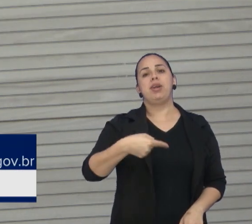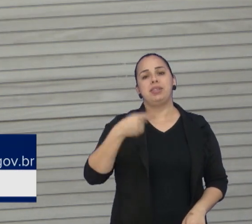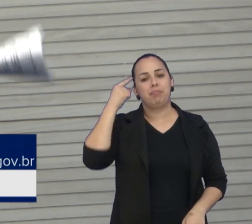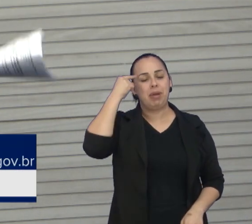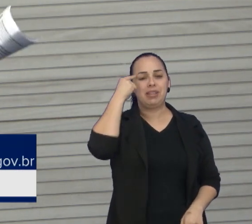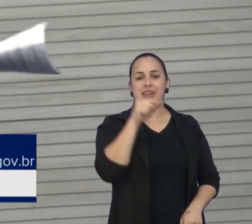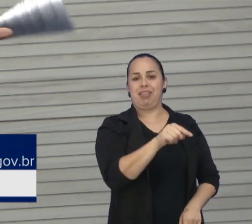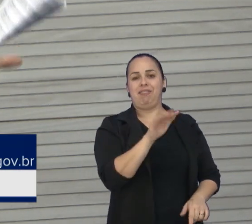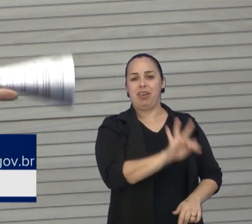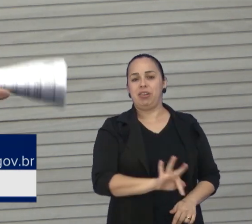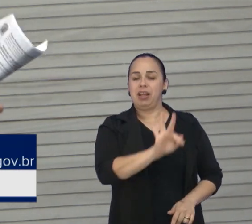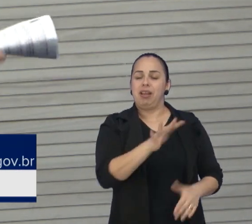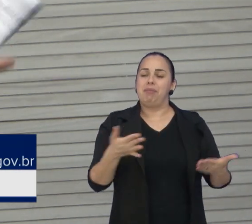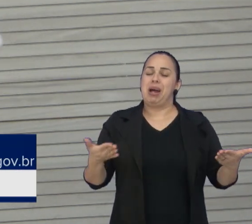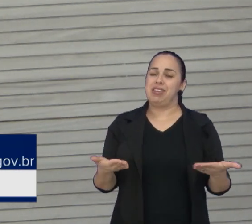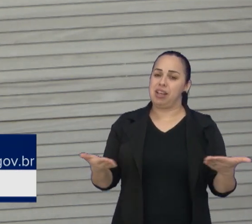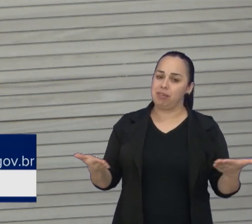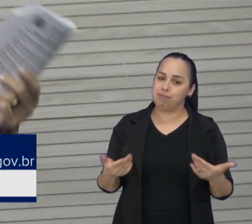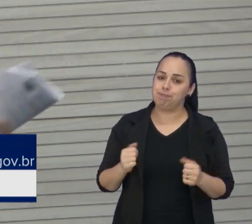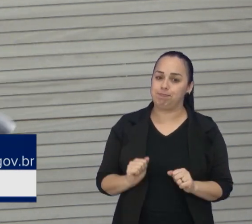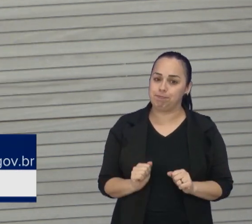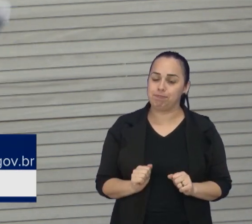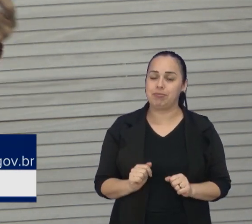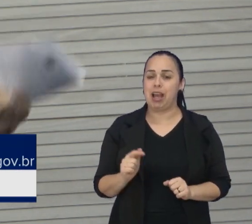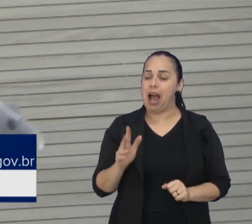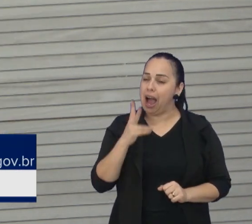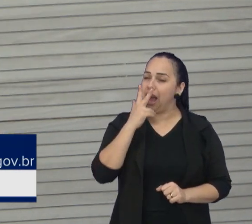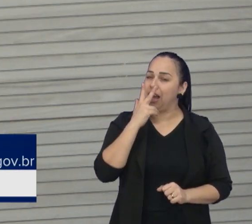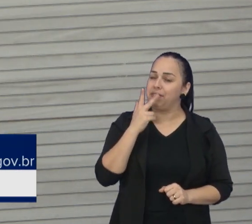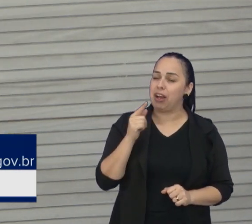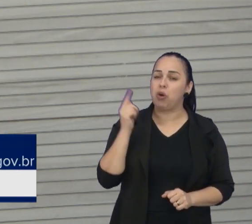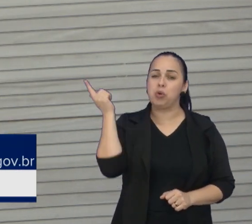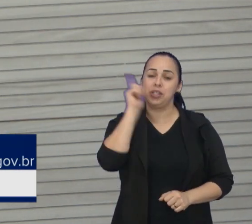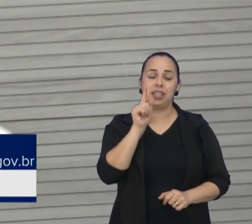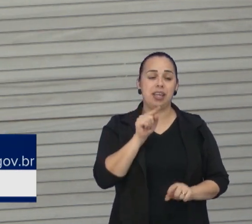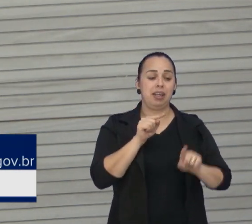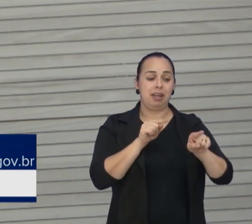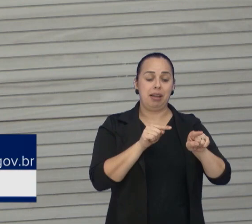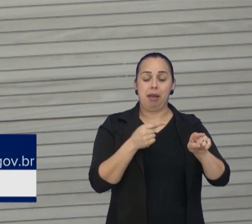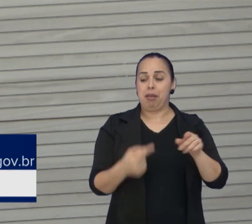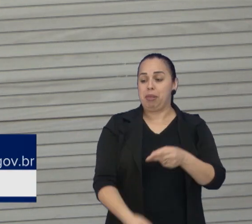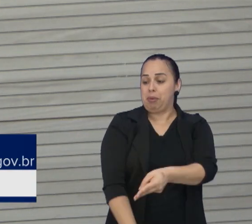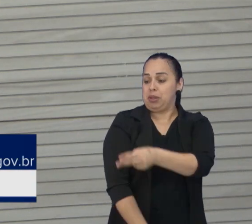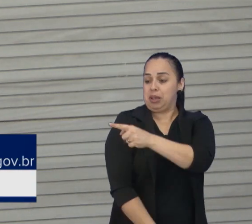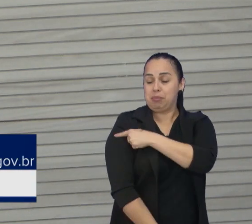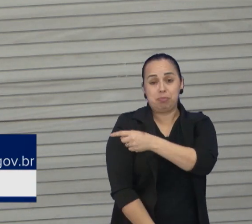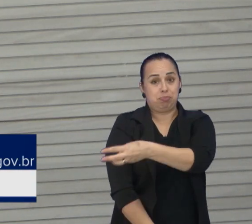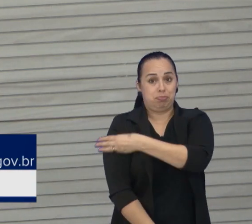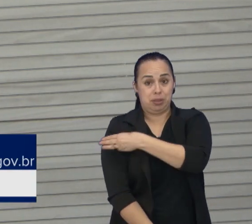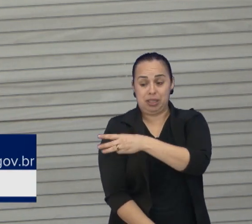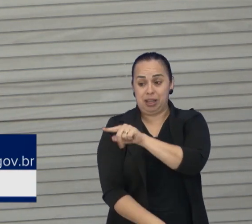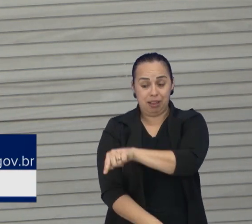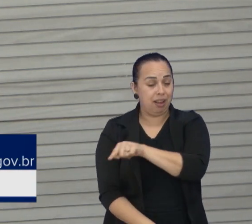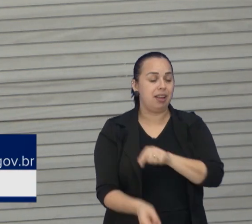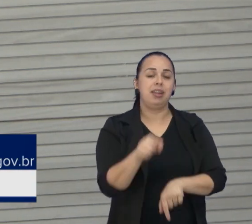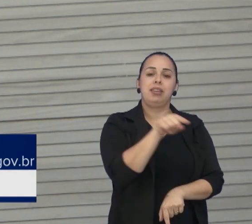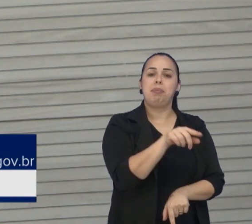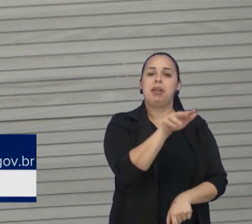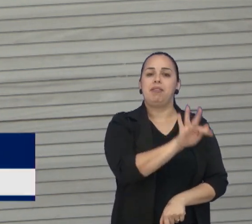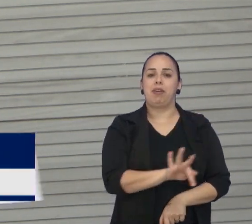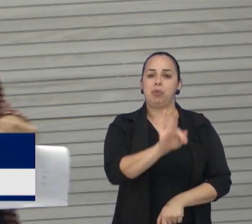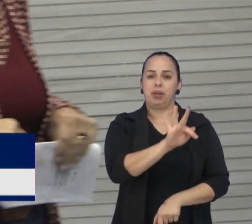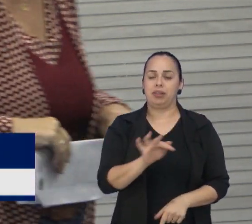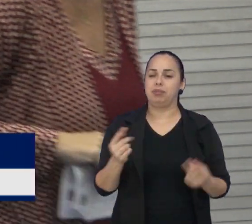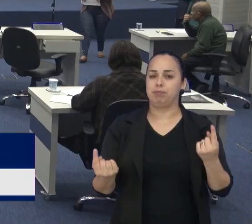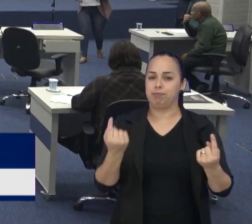superior. Mas vamos ver se ele vai dar conta do superior e do fundamental, que é de responsabilidade de fato do